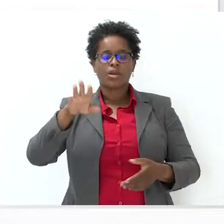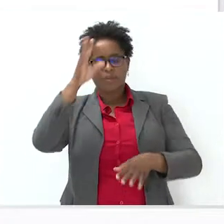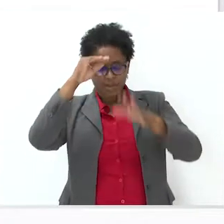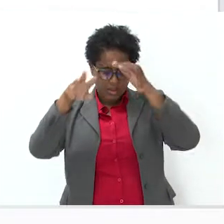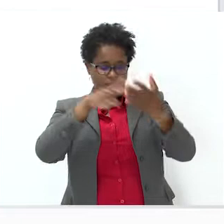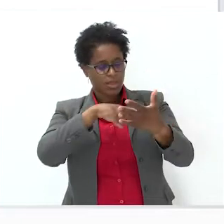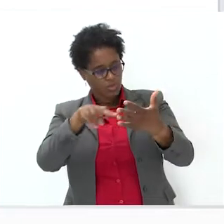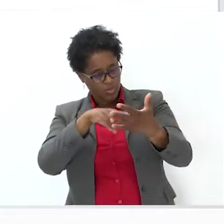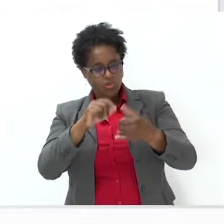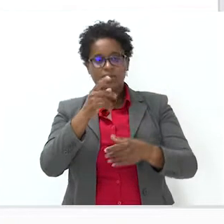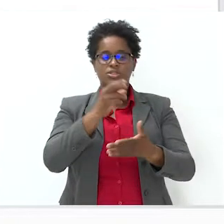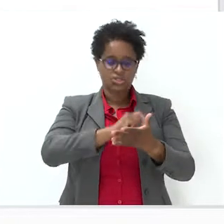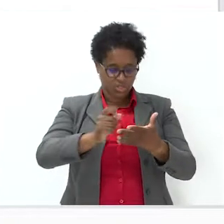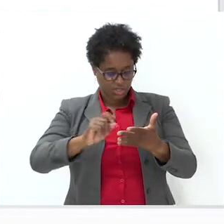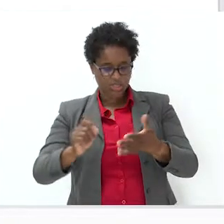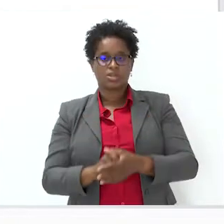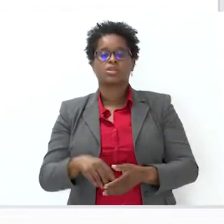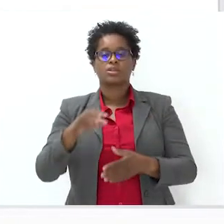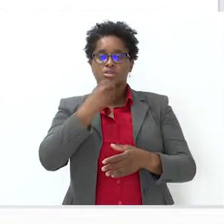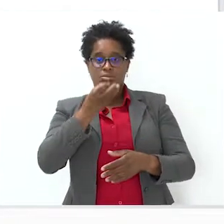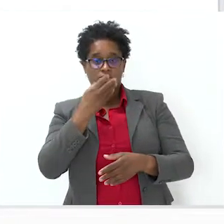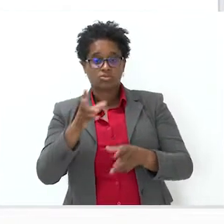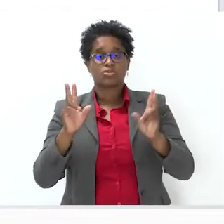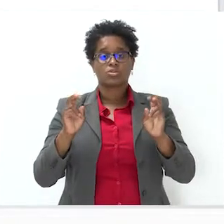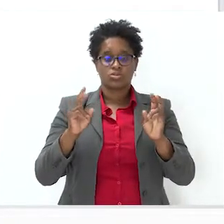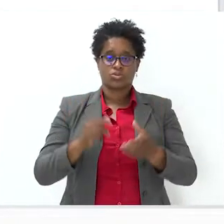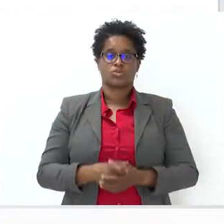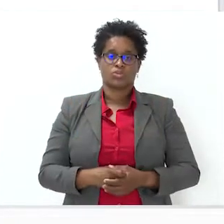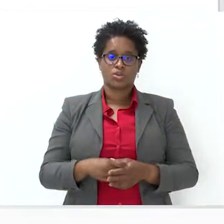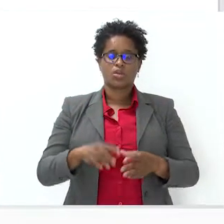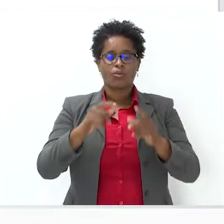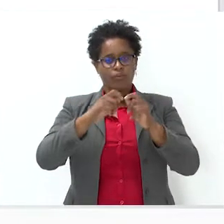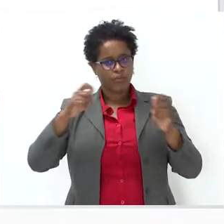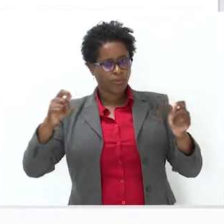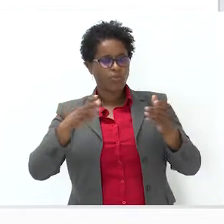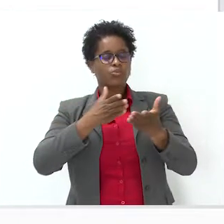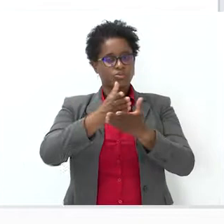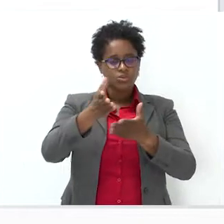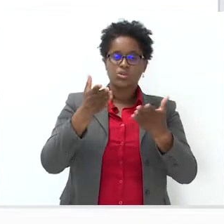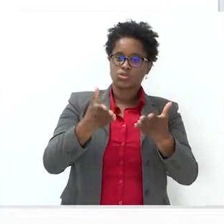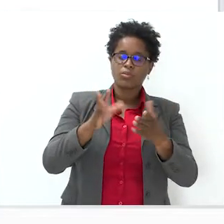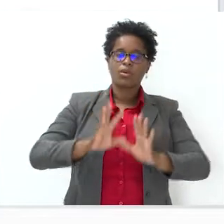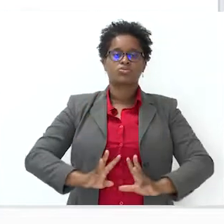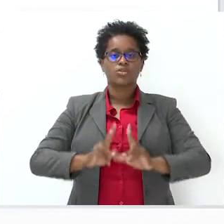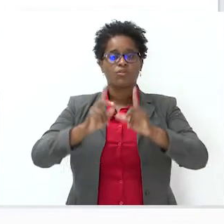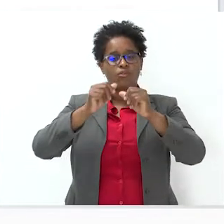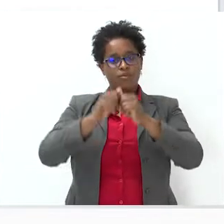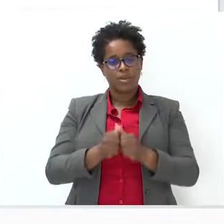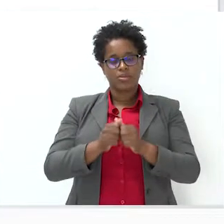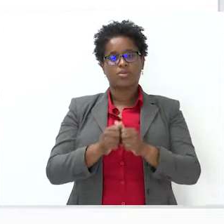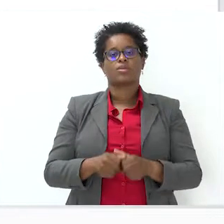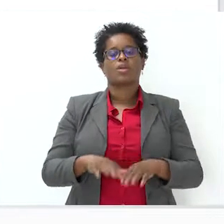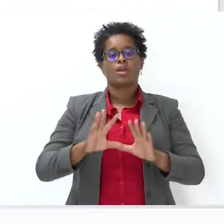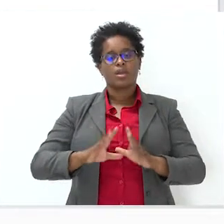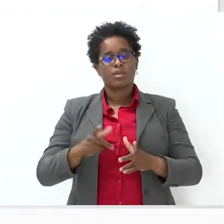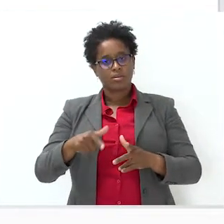da escrita e da interpretação dos aspectos que são o fio condutor para o desenvolvimento e